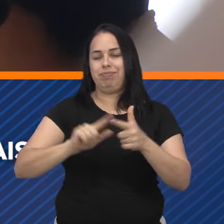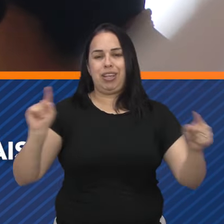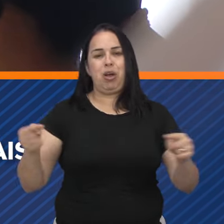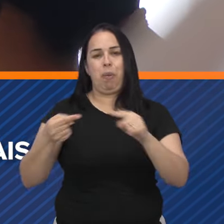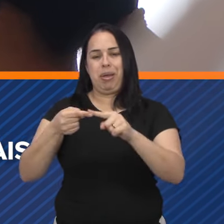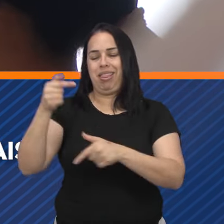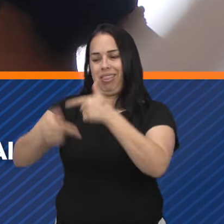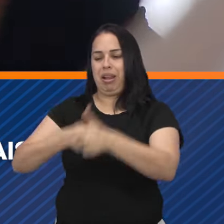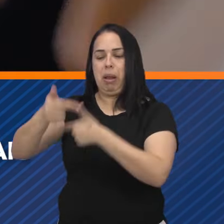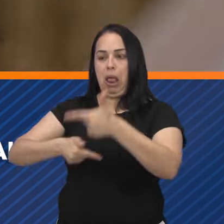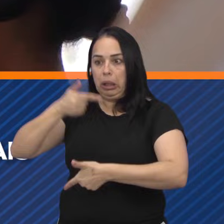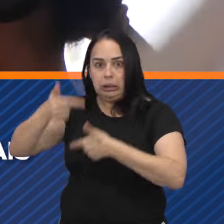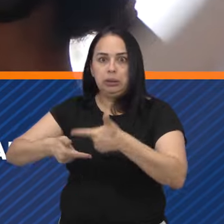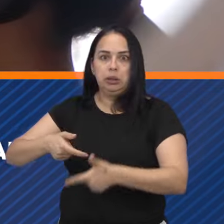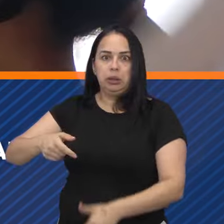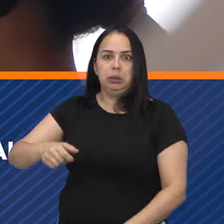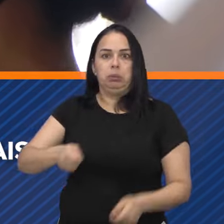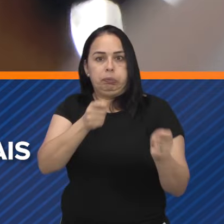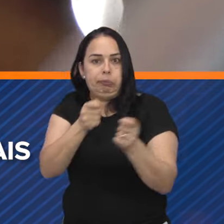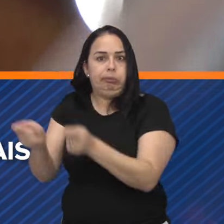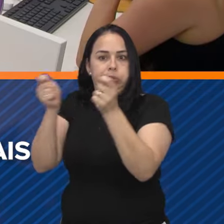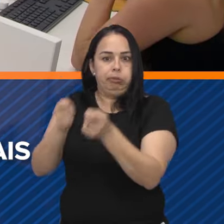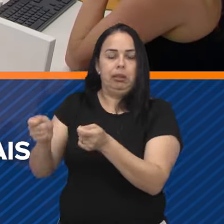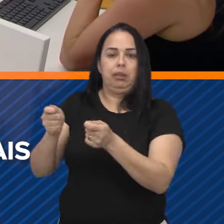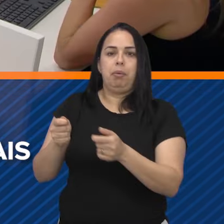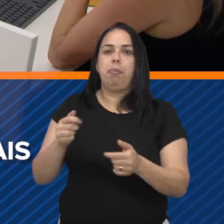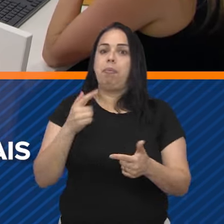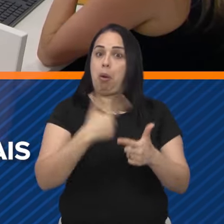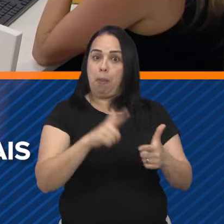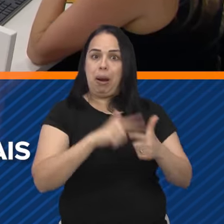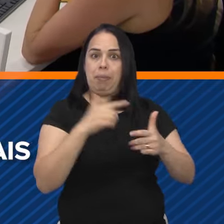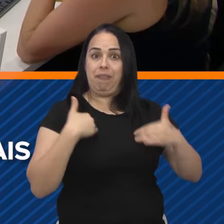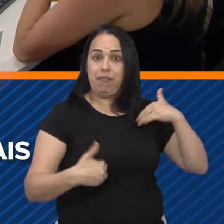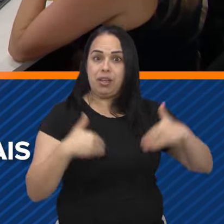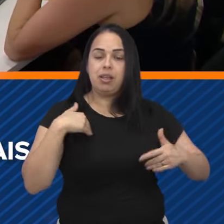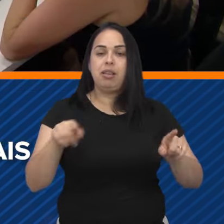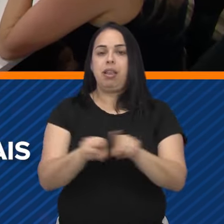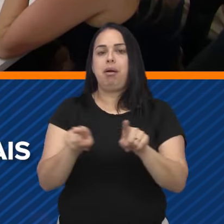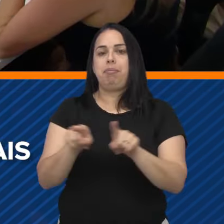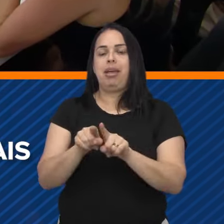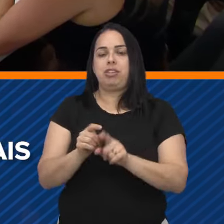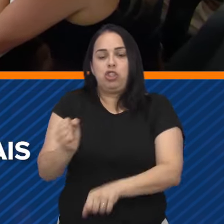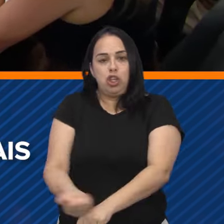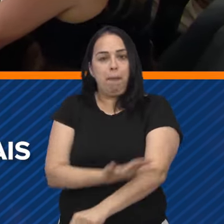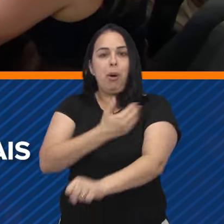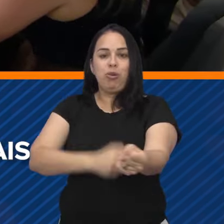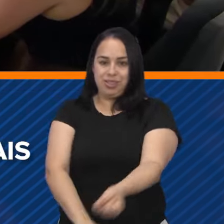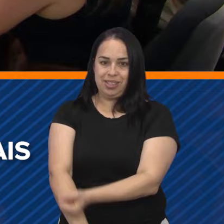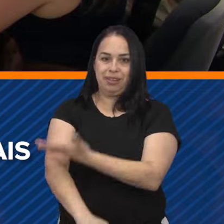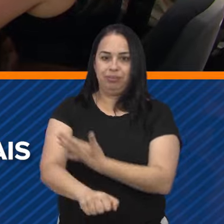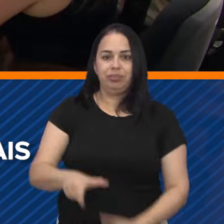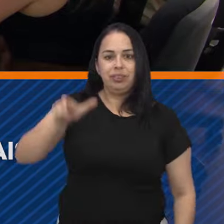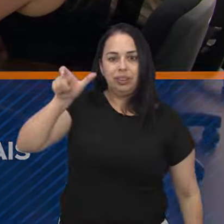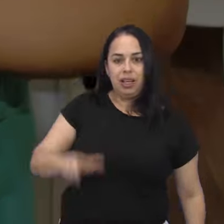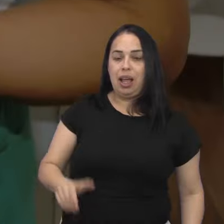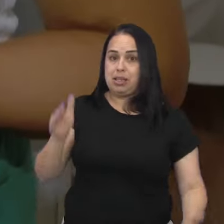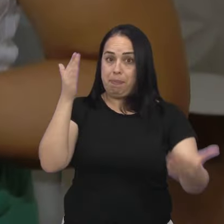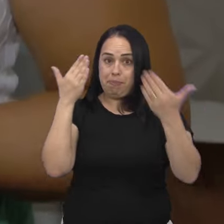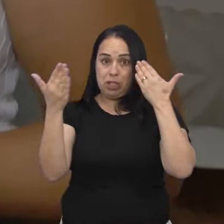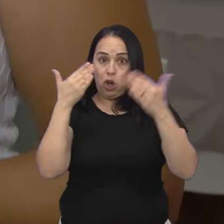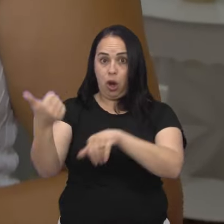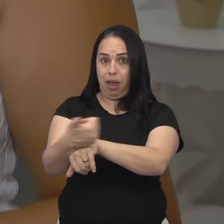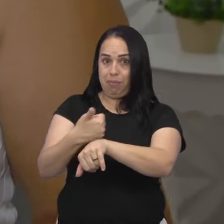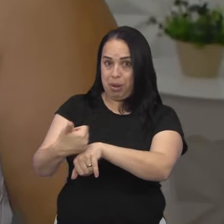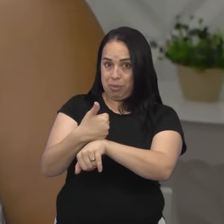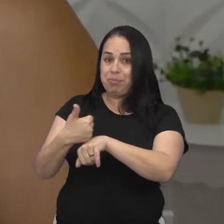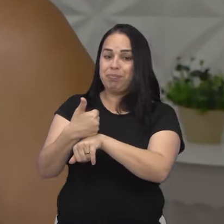problemas relacionados a doenças ocupacionais desde problemas físicos até os considerados emocionais para